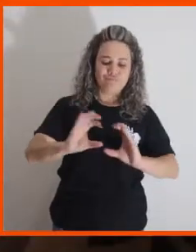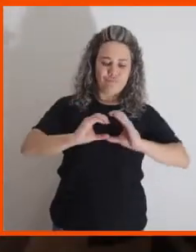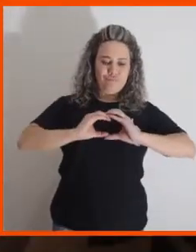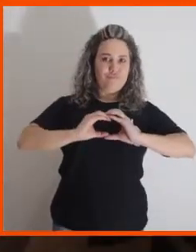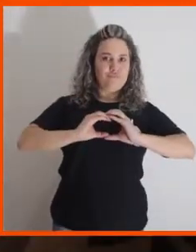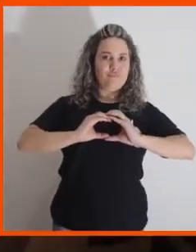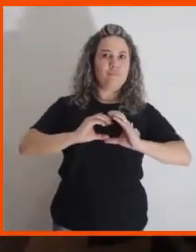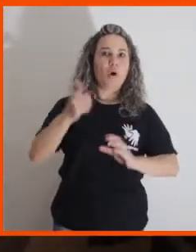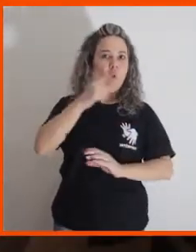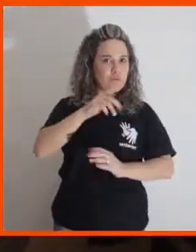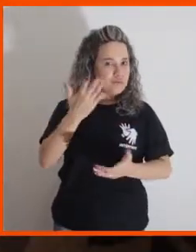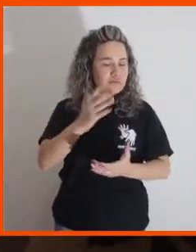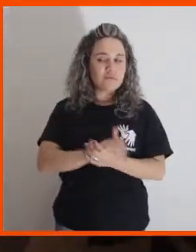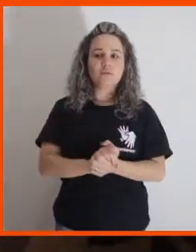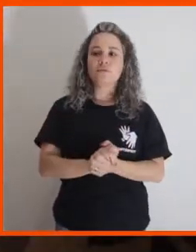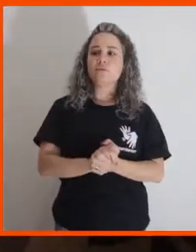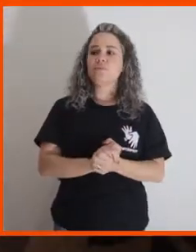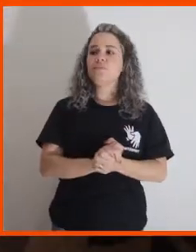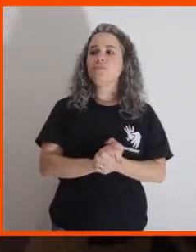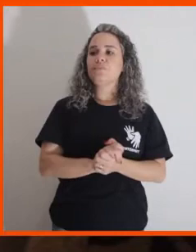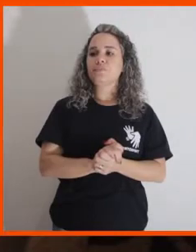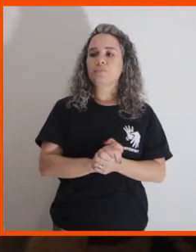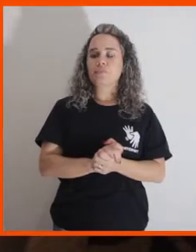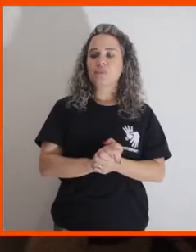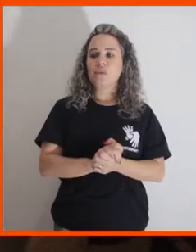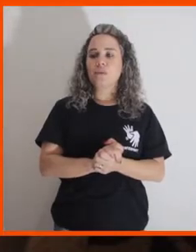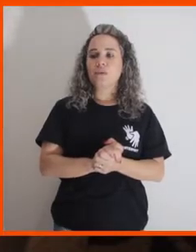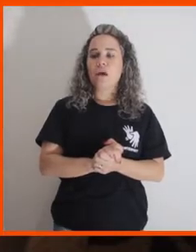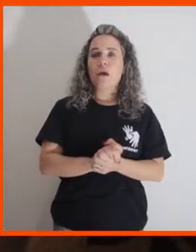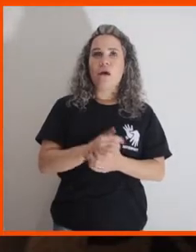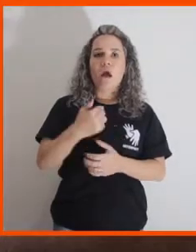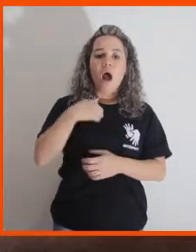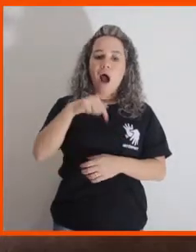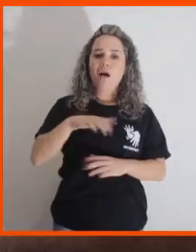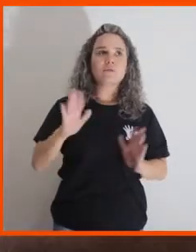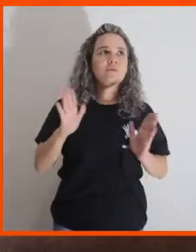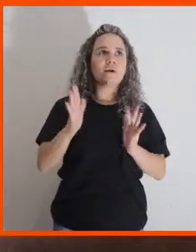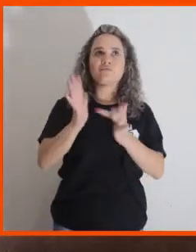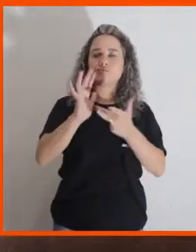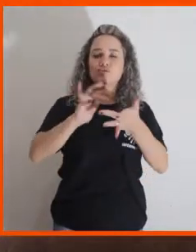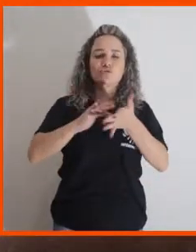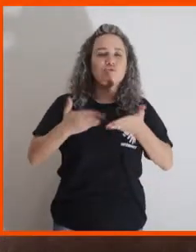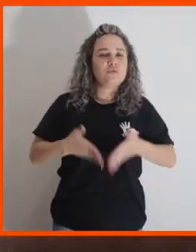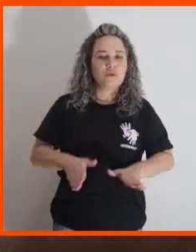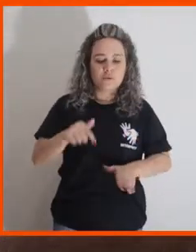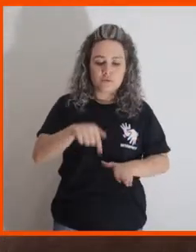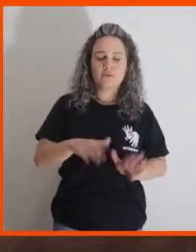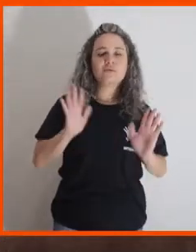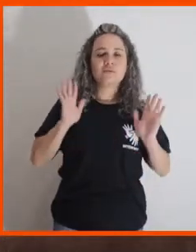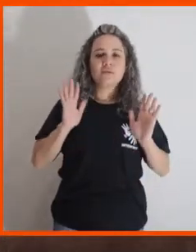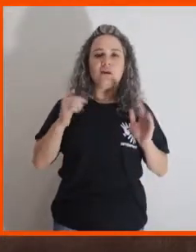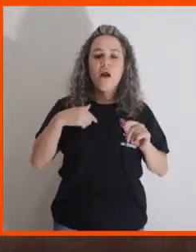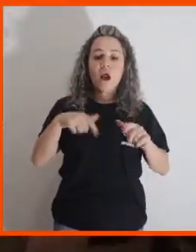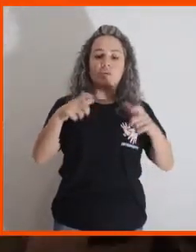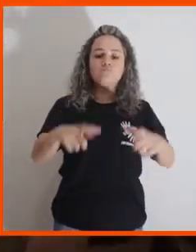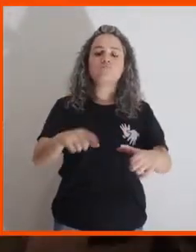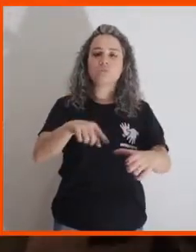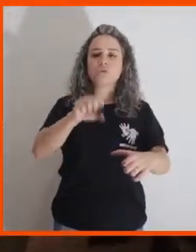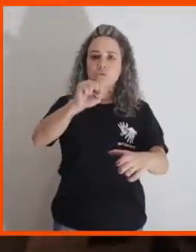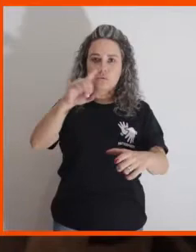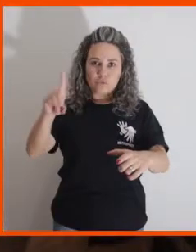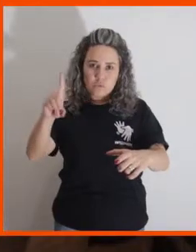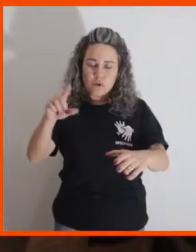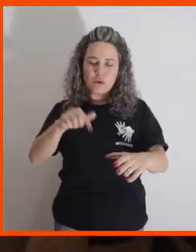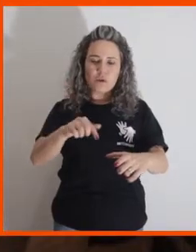tem jovens que participam do tênis de mesa, que já saiu para fora, né? Já ganhou medalhas, né? Então, tem várias atividades. Eu acho